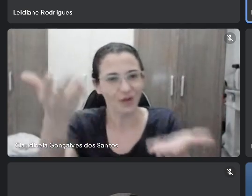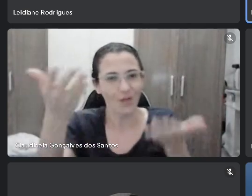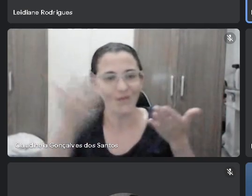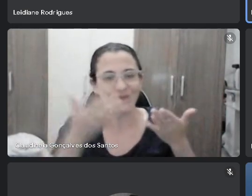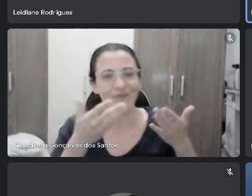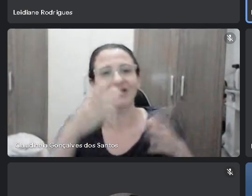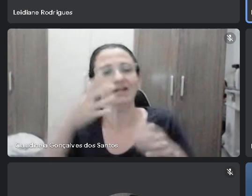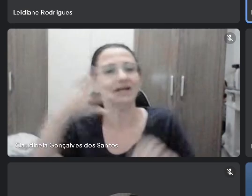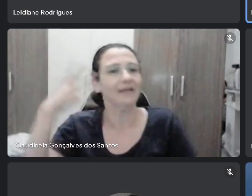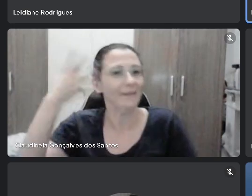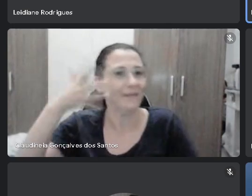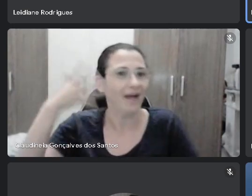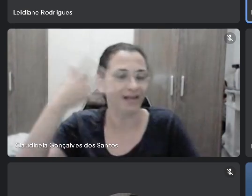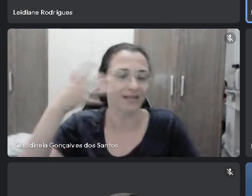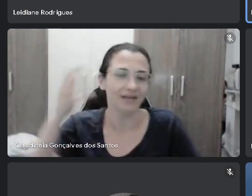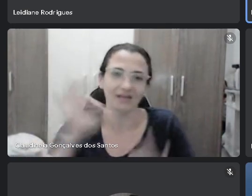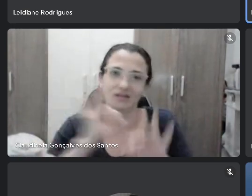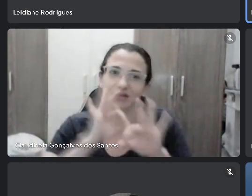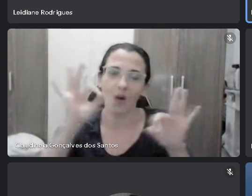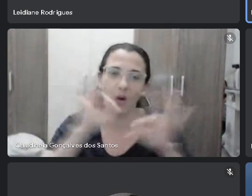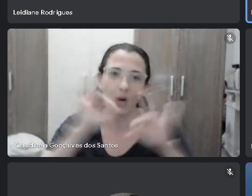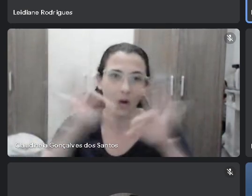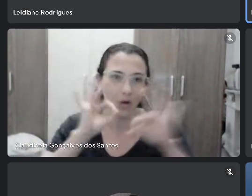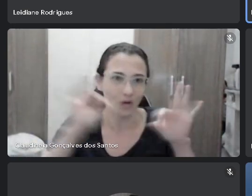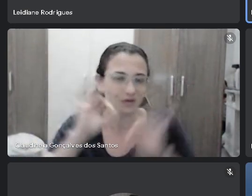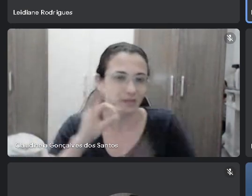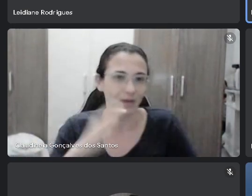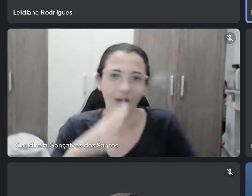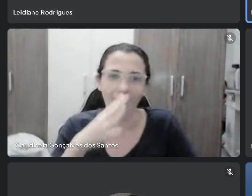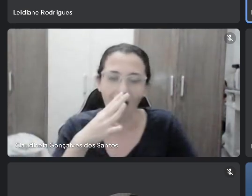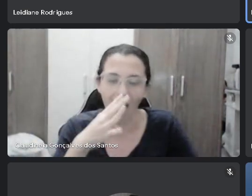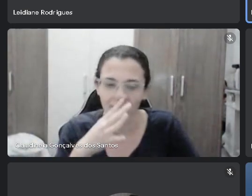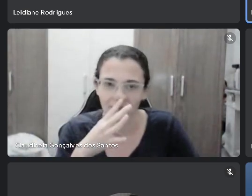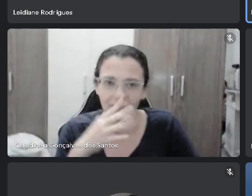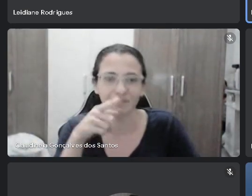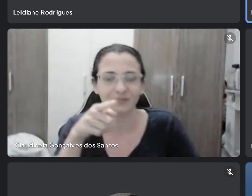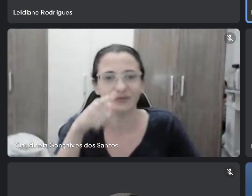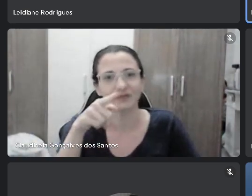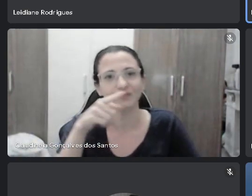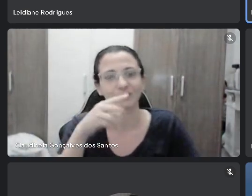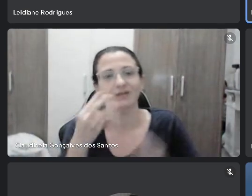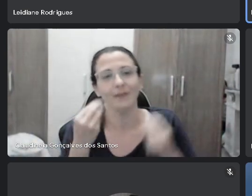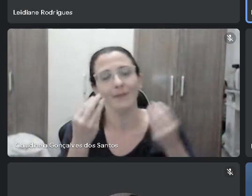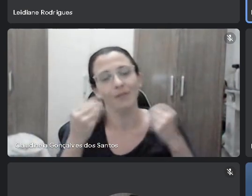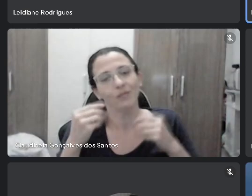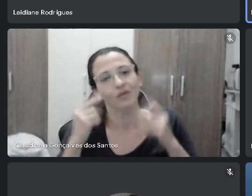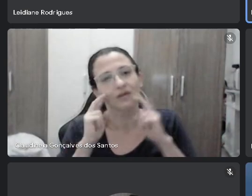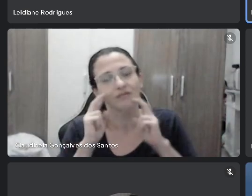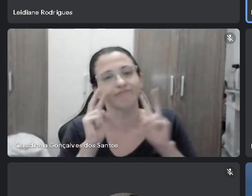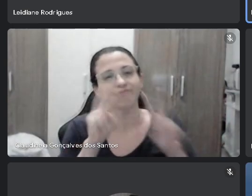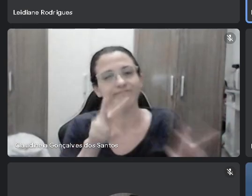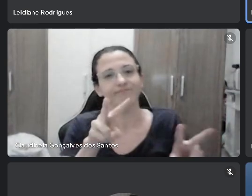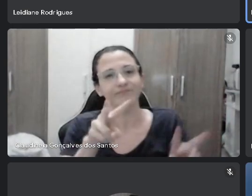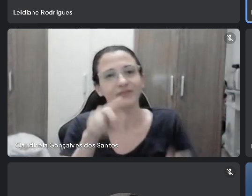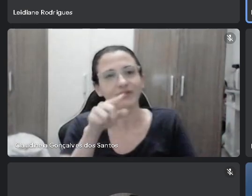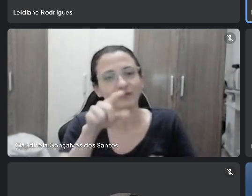Então, gostaria primeiro de parabenizar pela palestra, né? Foi uma palestra ótima, eu fiquei